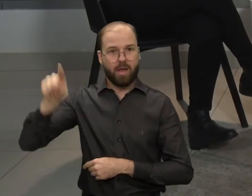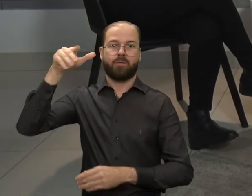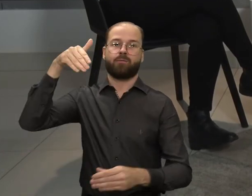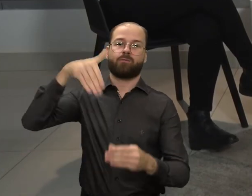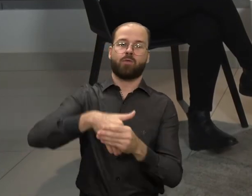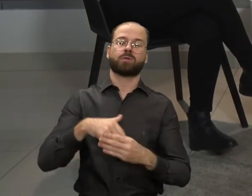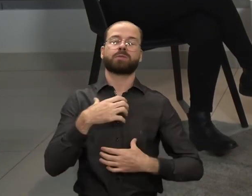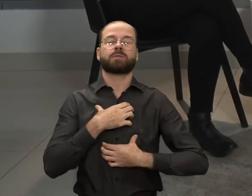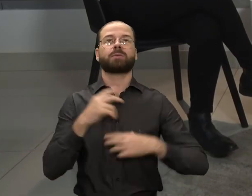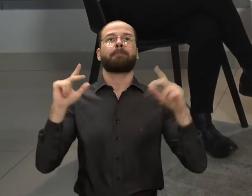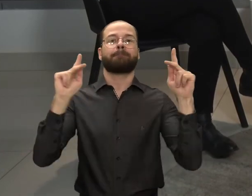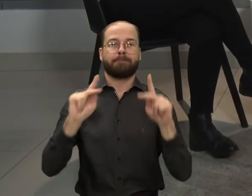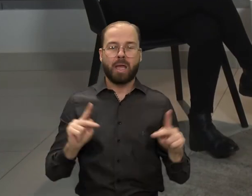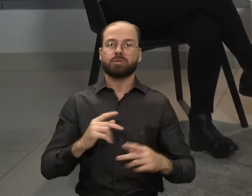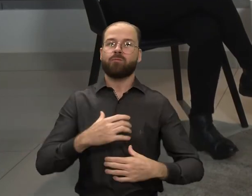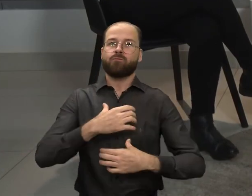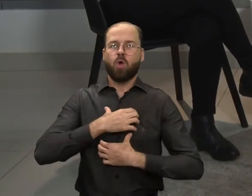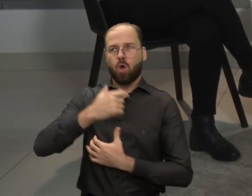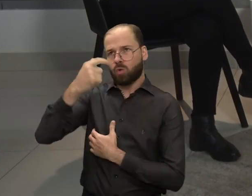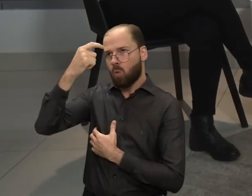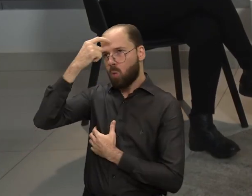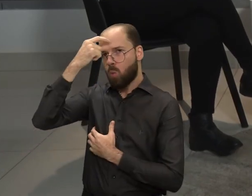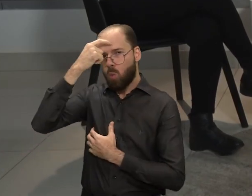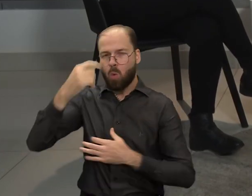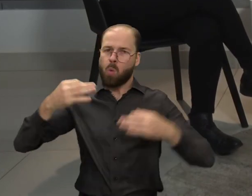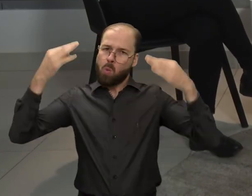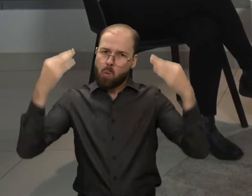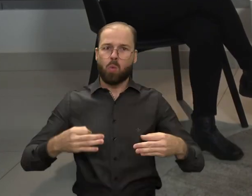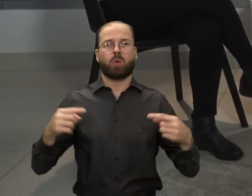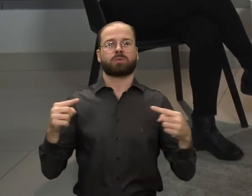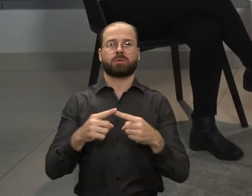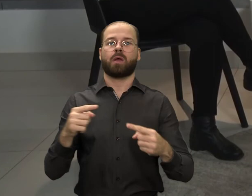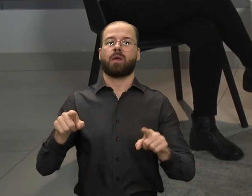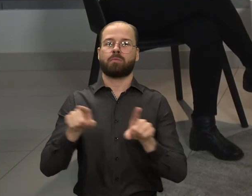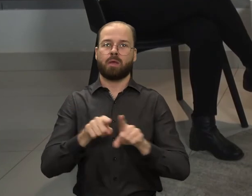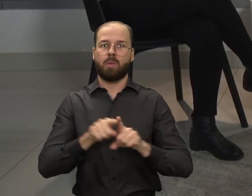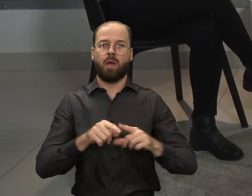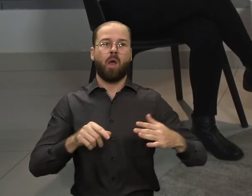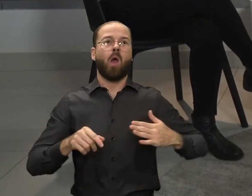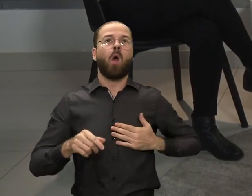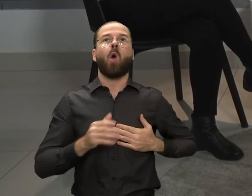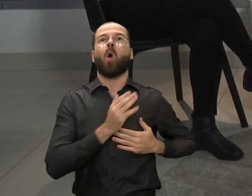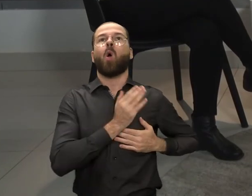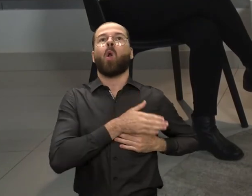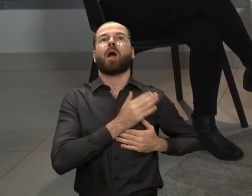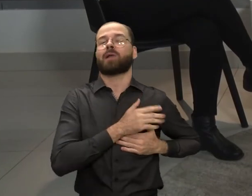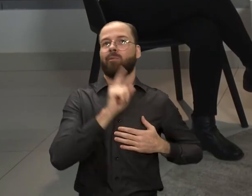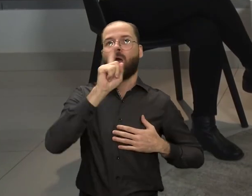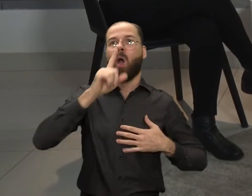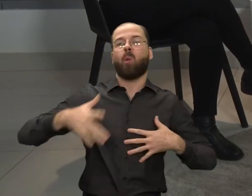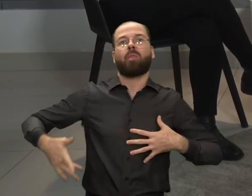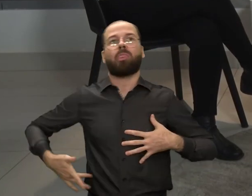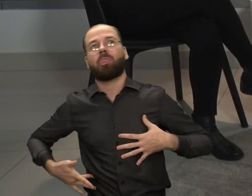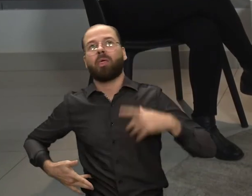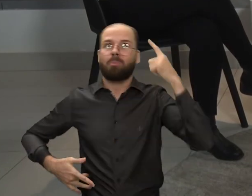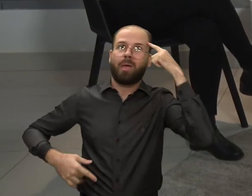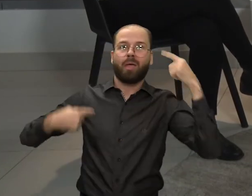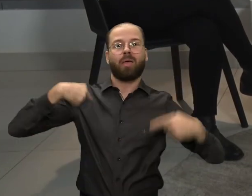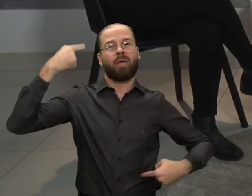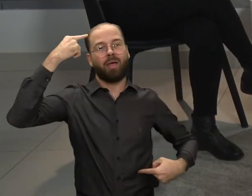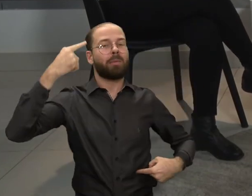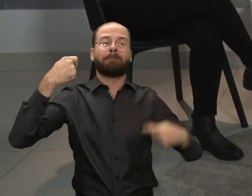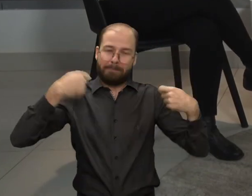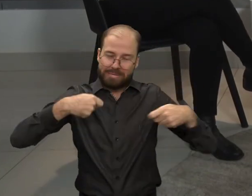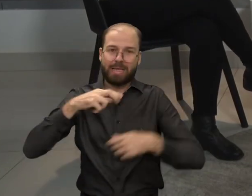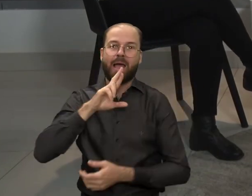vote com esperança, que vote consciente, né? Ou vote com o coração e não com o fígado, né?